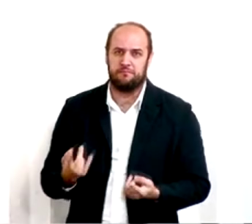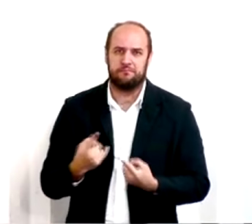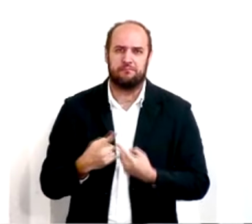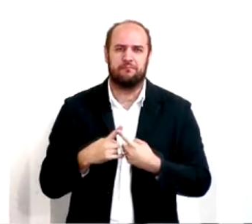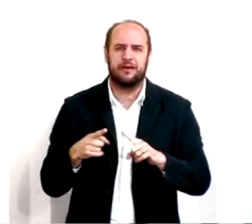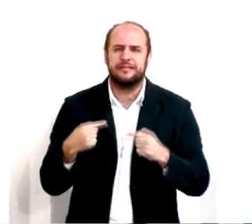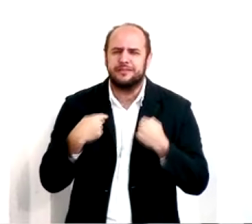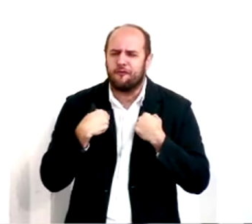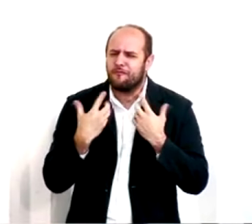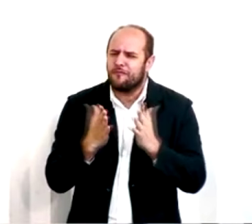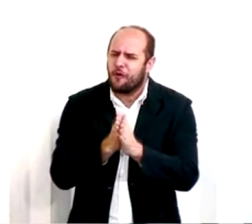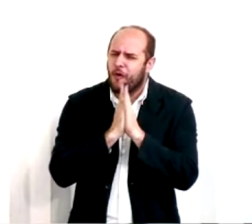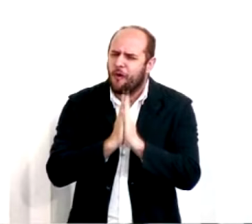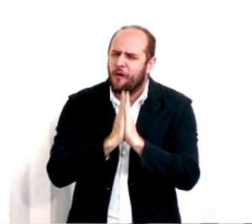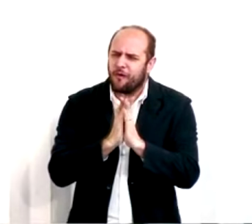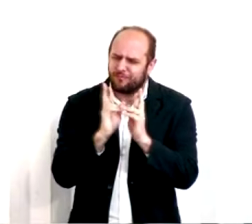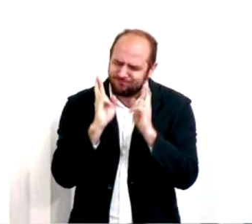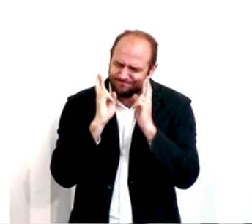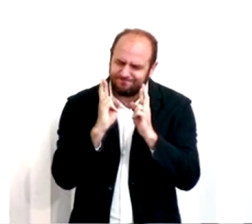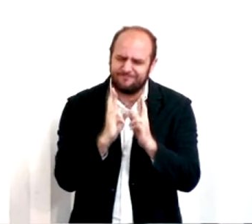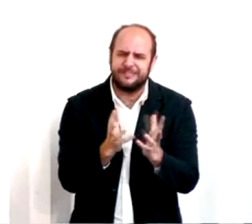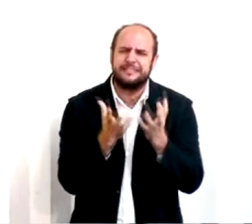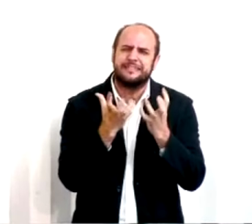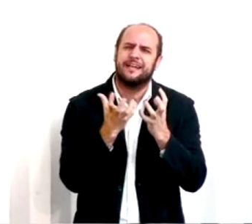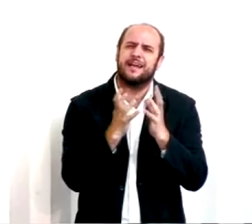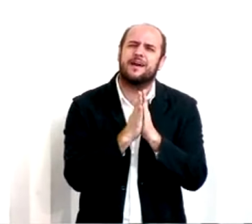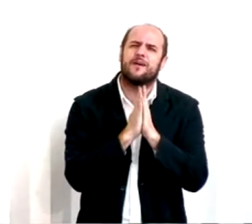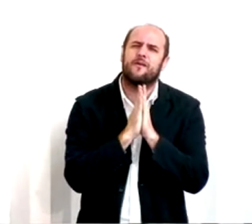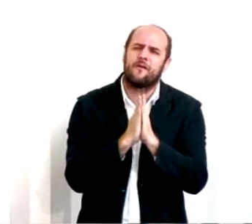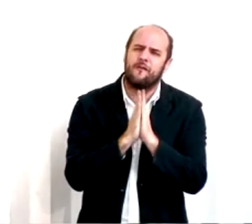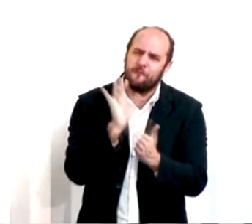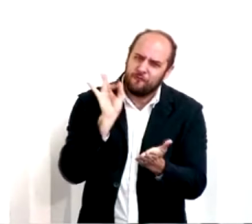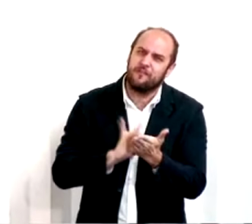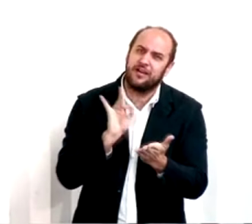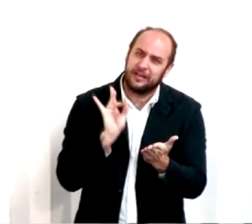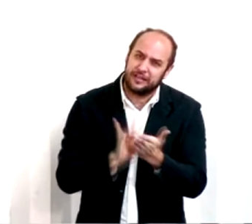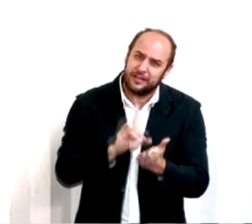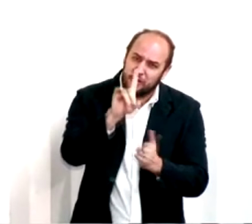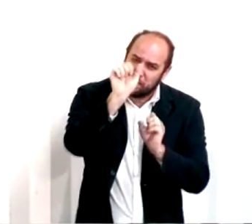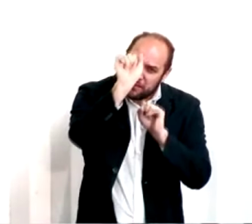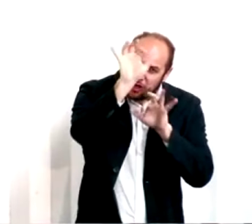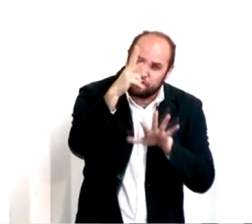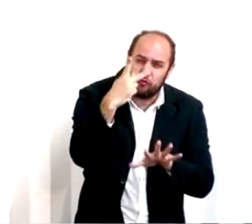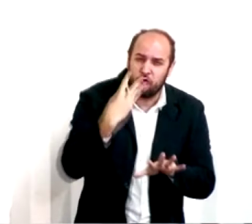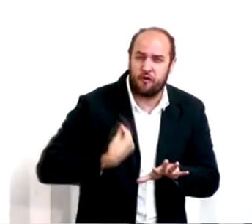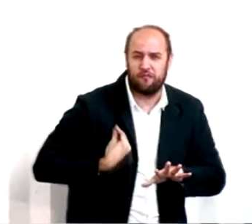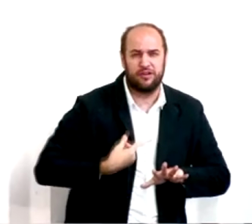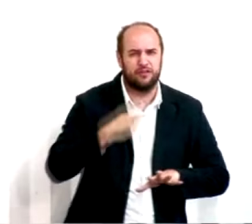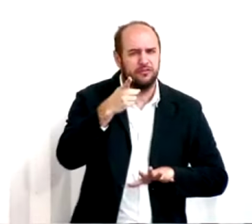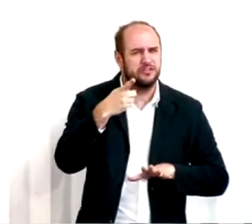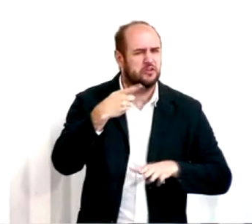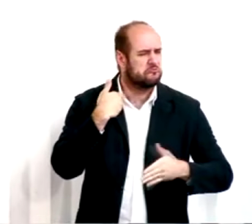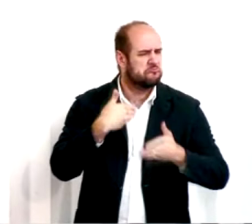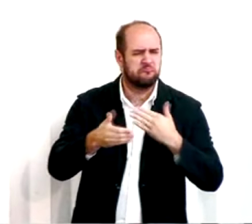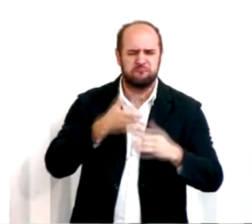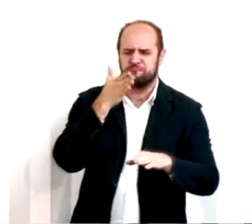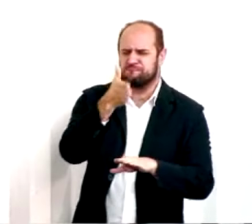mas a oração desse pastor para você uma oração de intercessão por você é que onde você